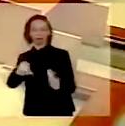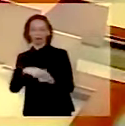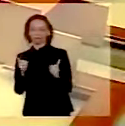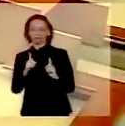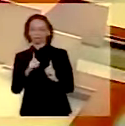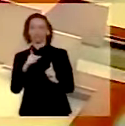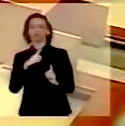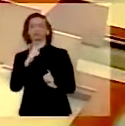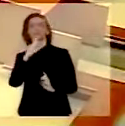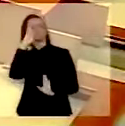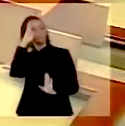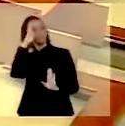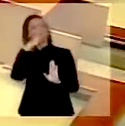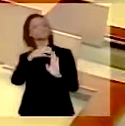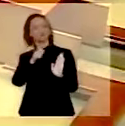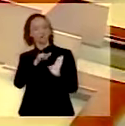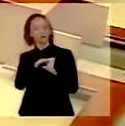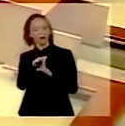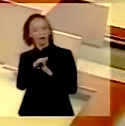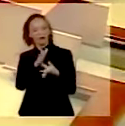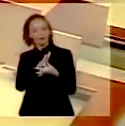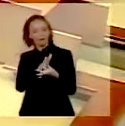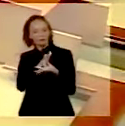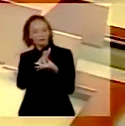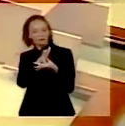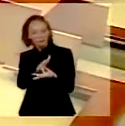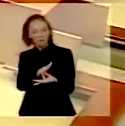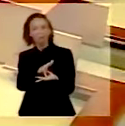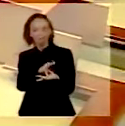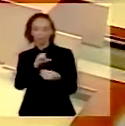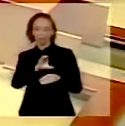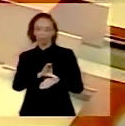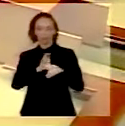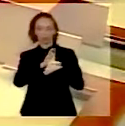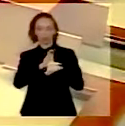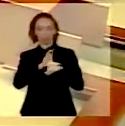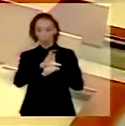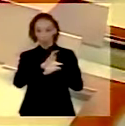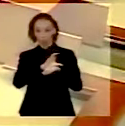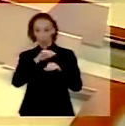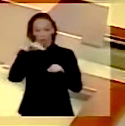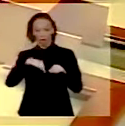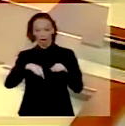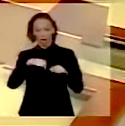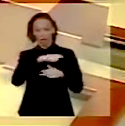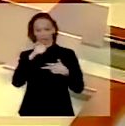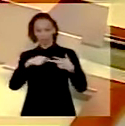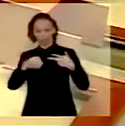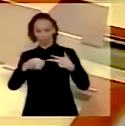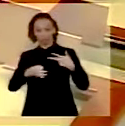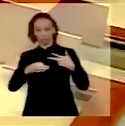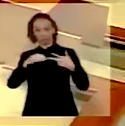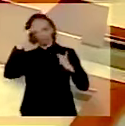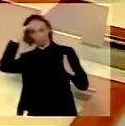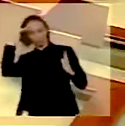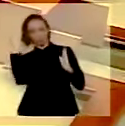a Constituição, da qual esta Suprema Corte é a guardiã e a intérprete. E com